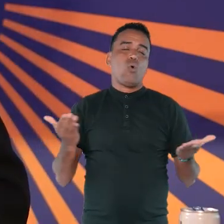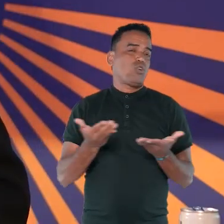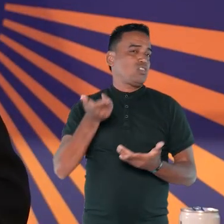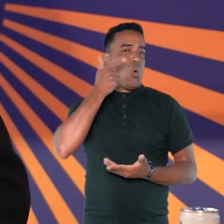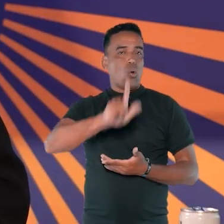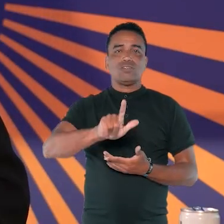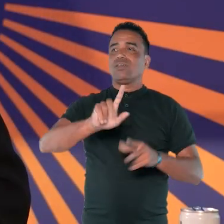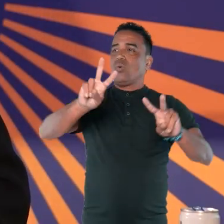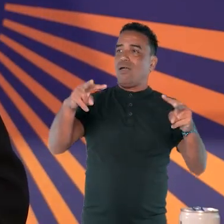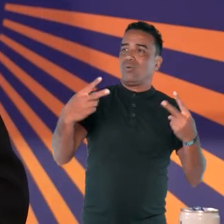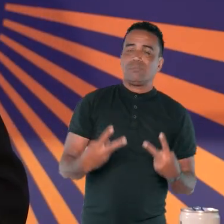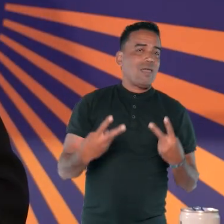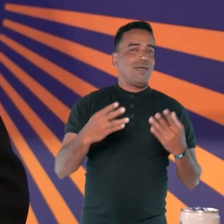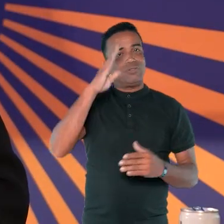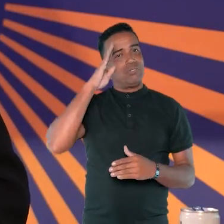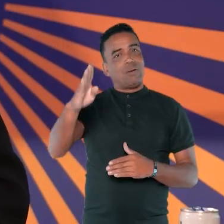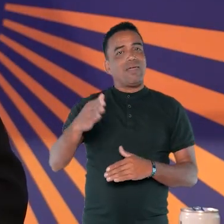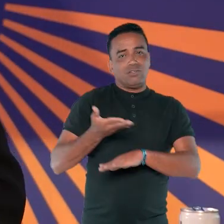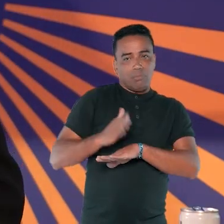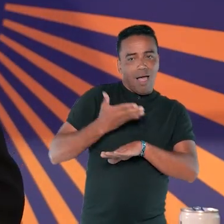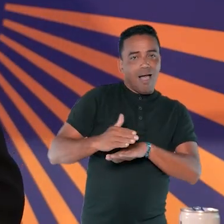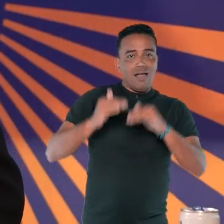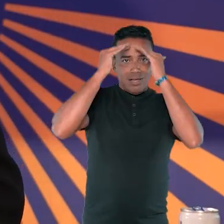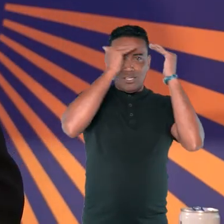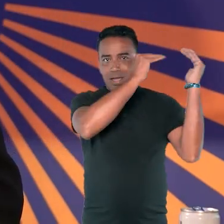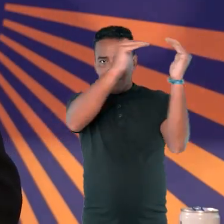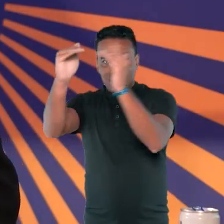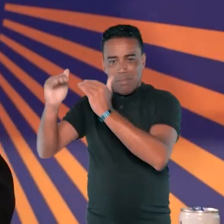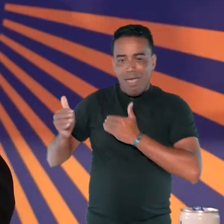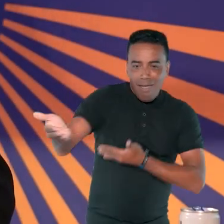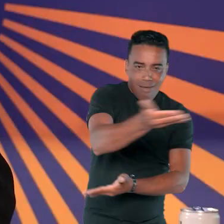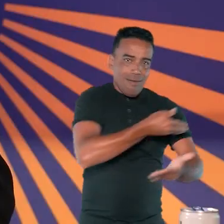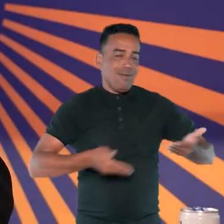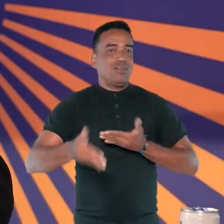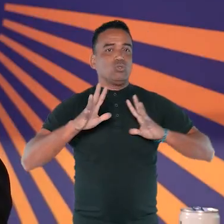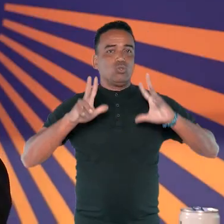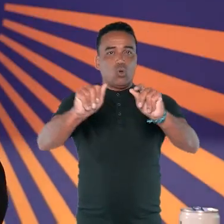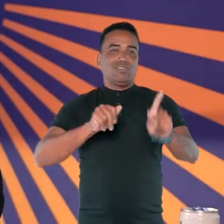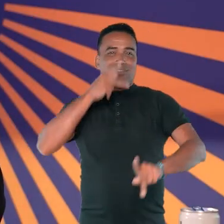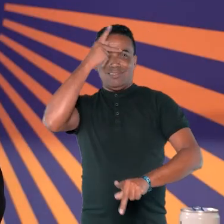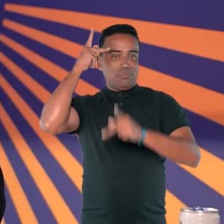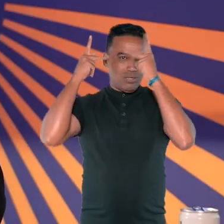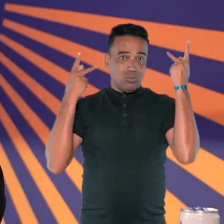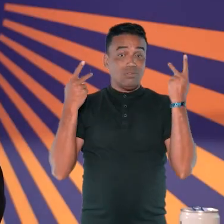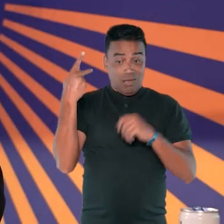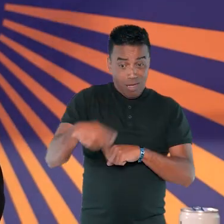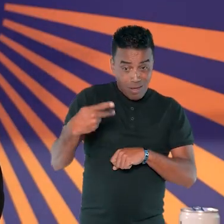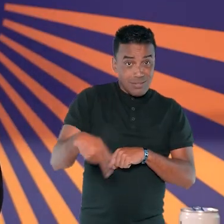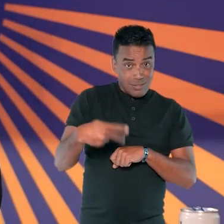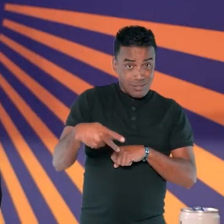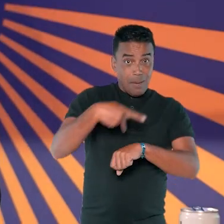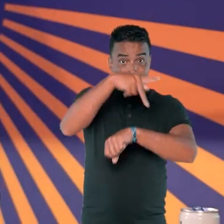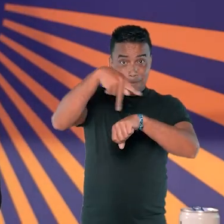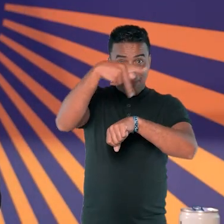de reconhecimento e, principalmente, de prática de respeito com todas as pessoas. Eu acho que este país haverá